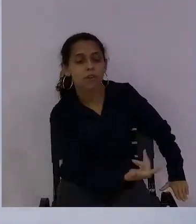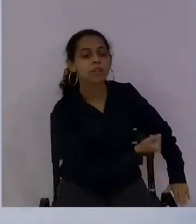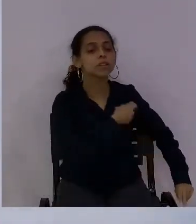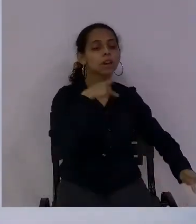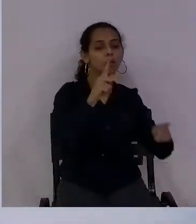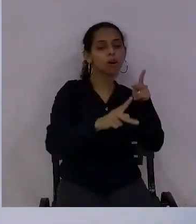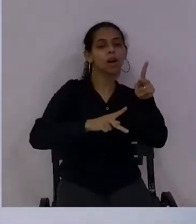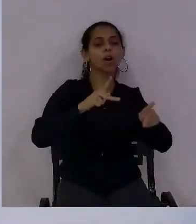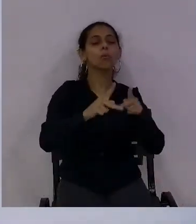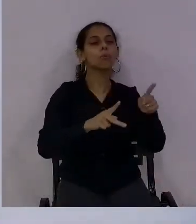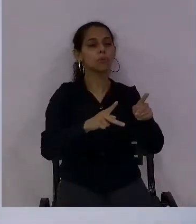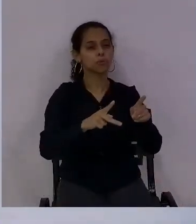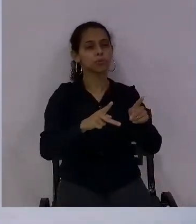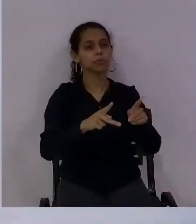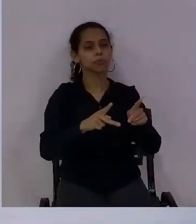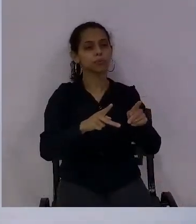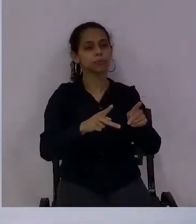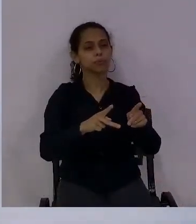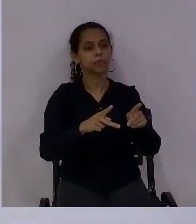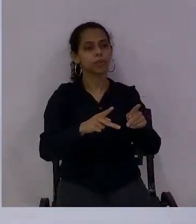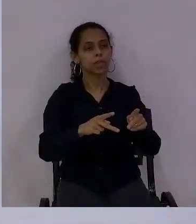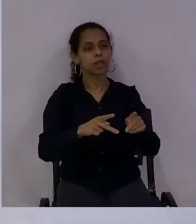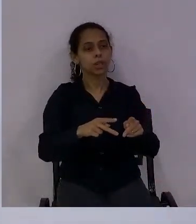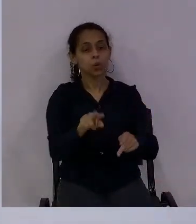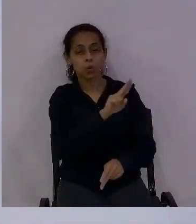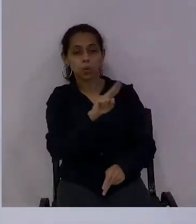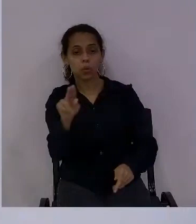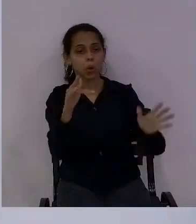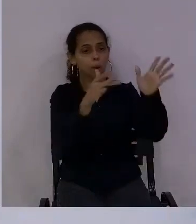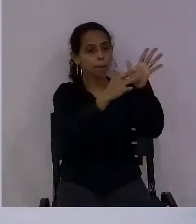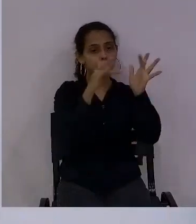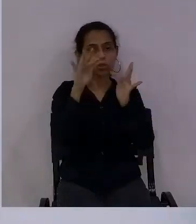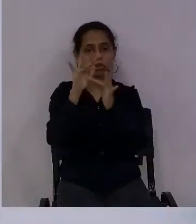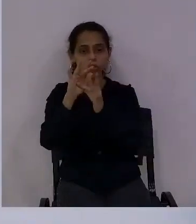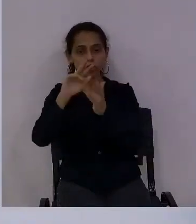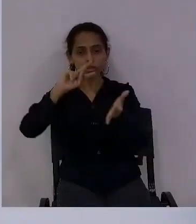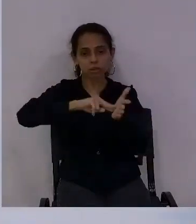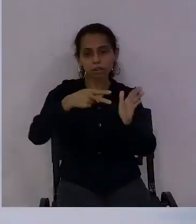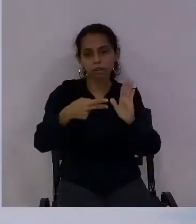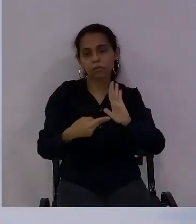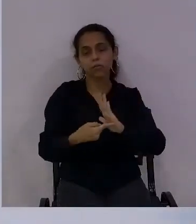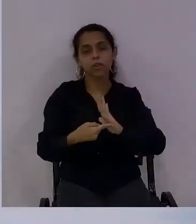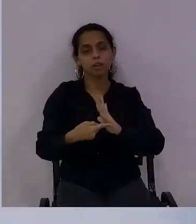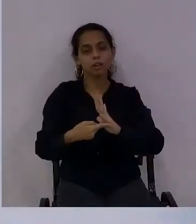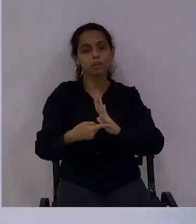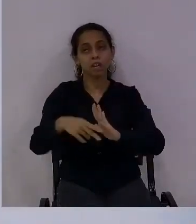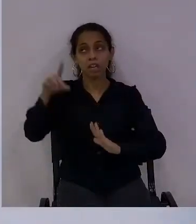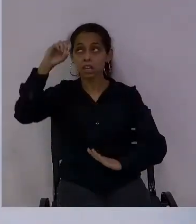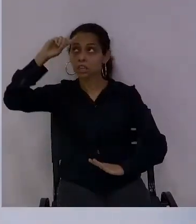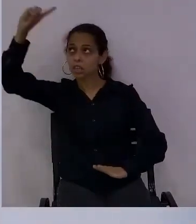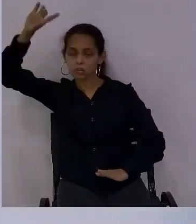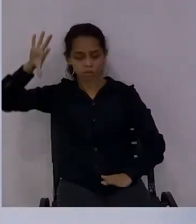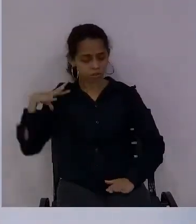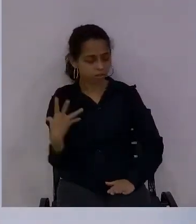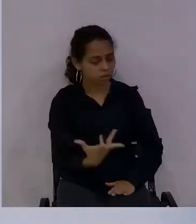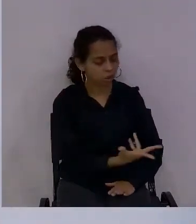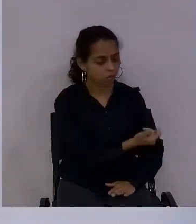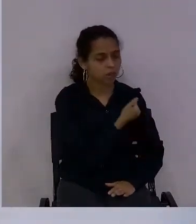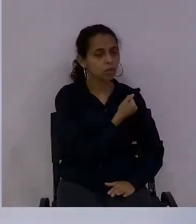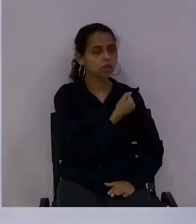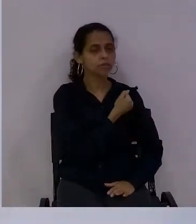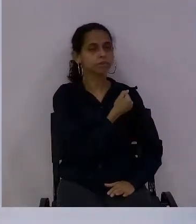isso. Deus é o Salvador. Yahvé é quem salva. Yahvé salva os